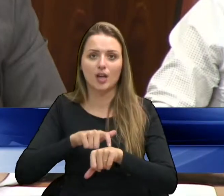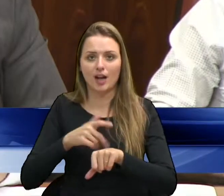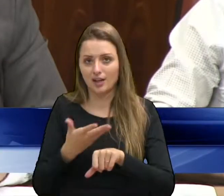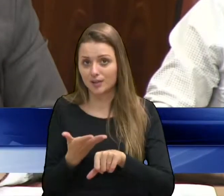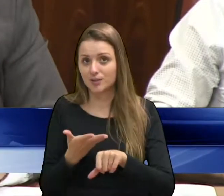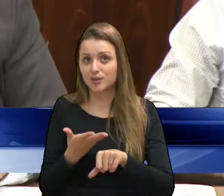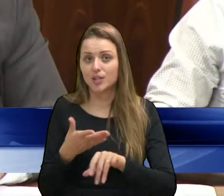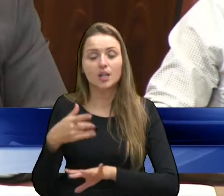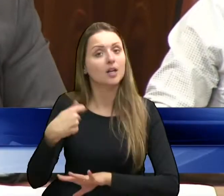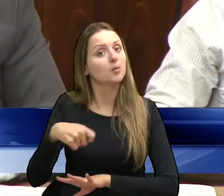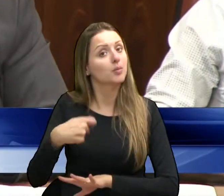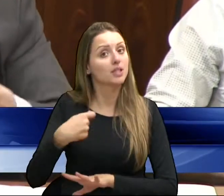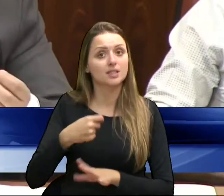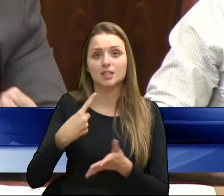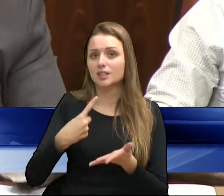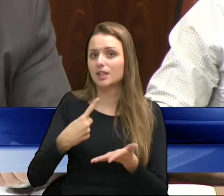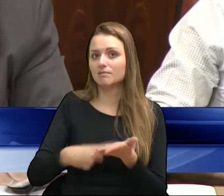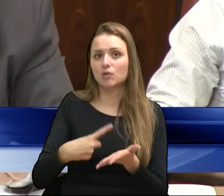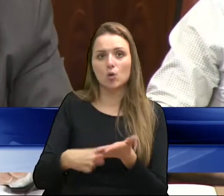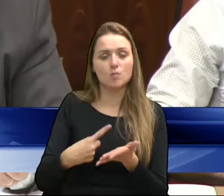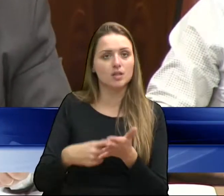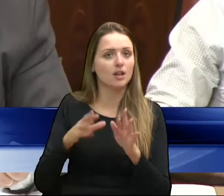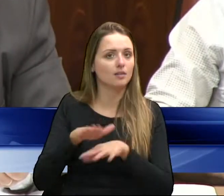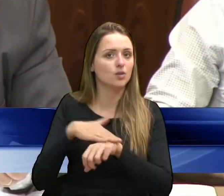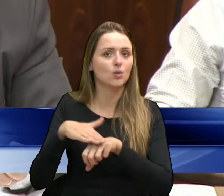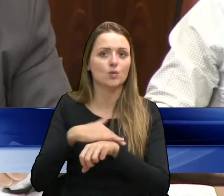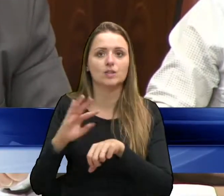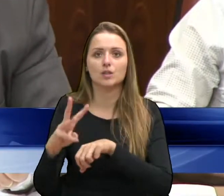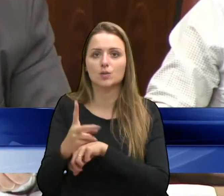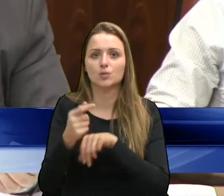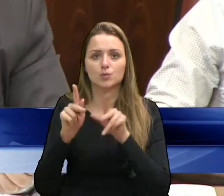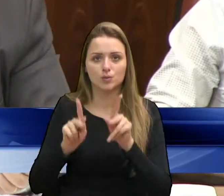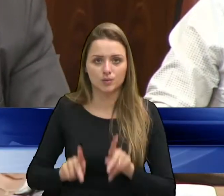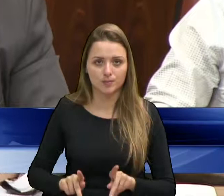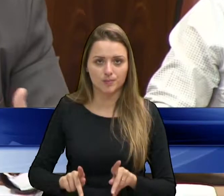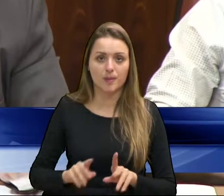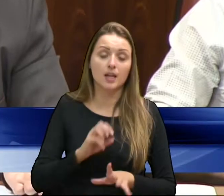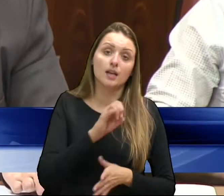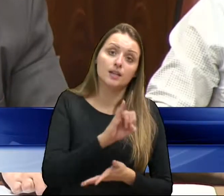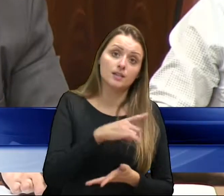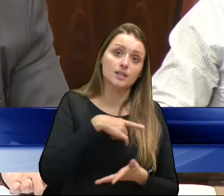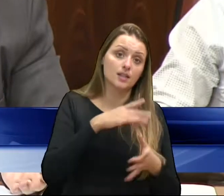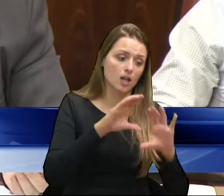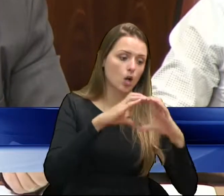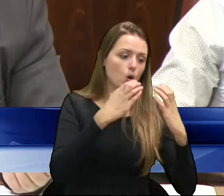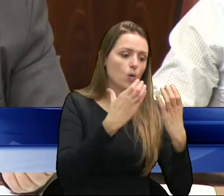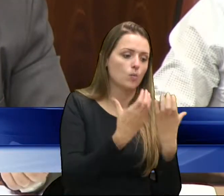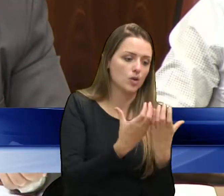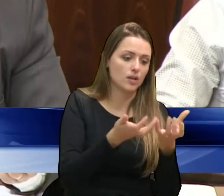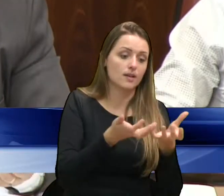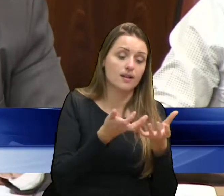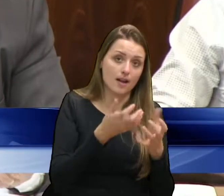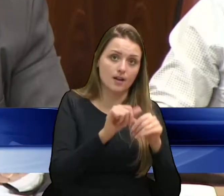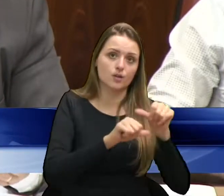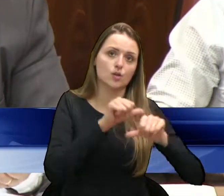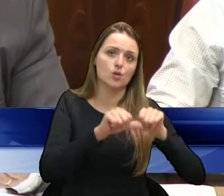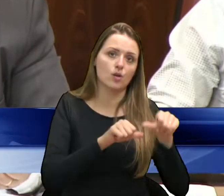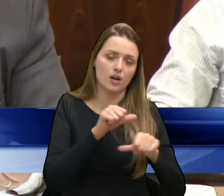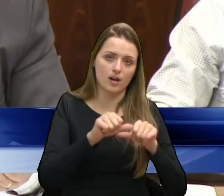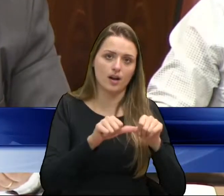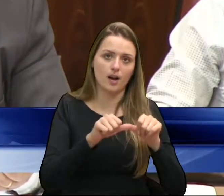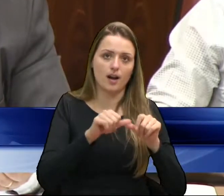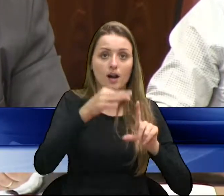oportunamente, têm que ser consultadas a todos. Ora, se tem uma comunidade que ela está querendo que seja feita uma alteração